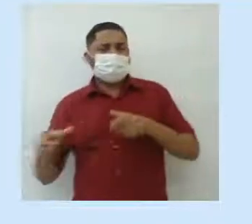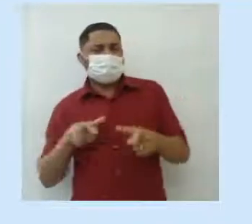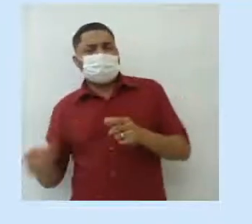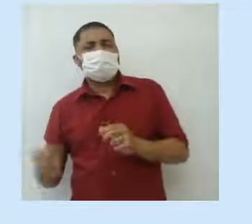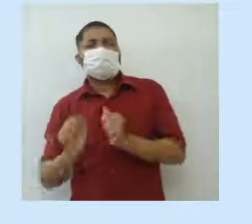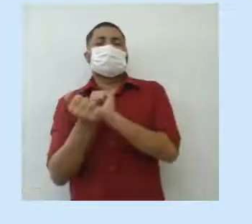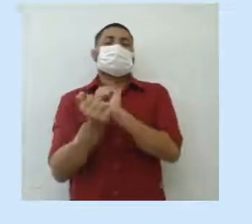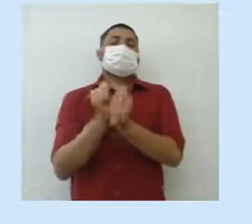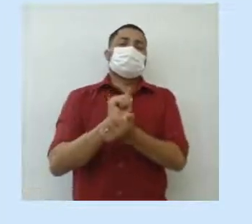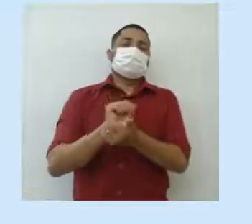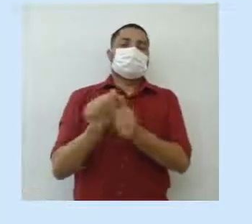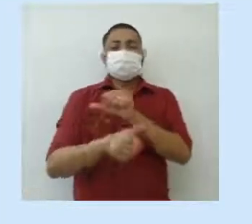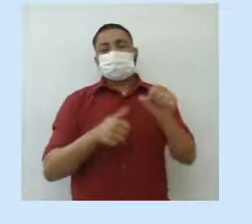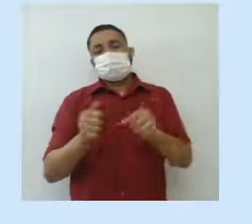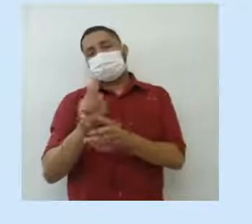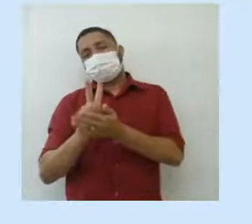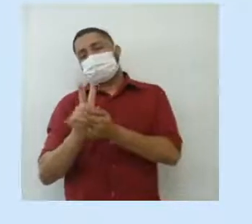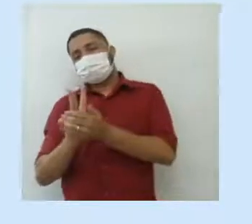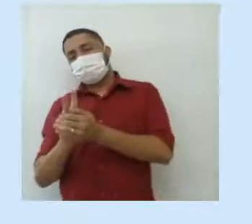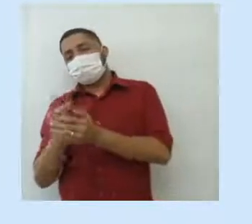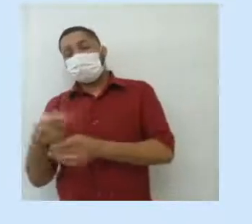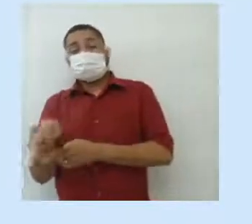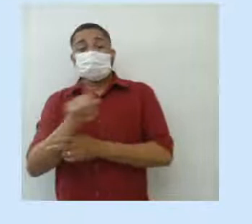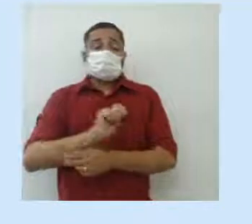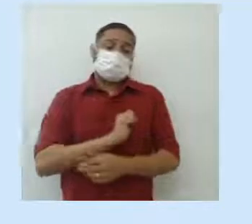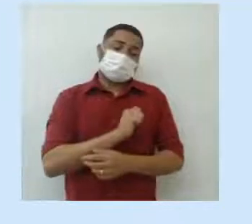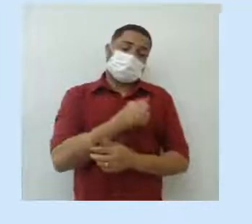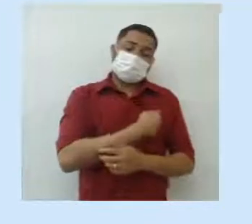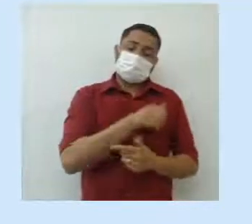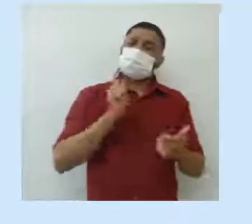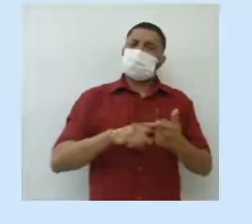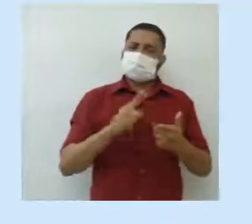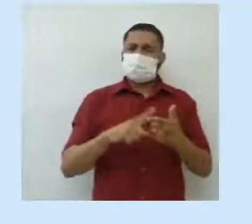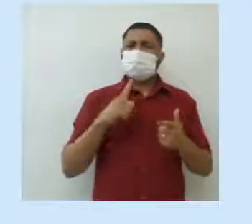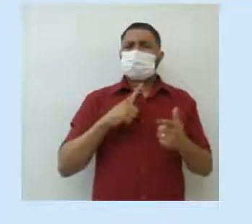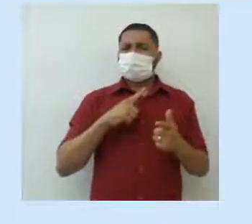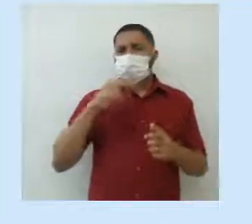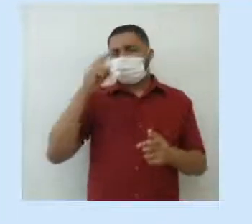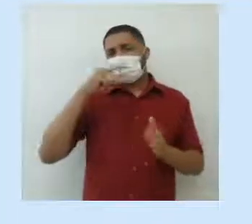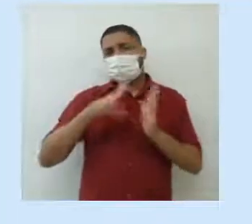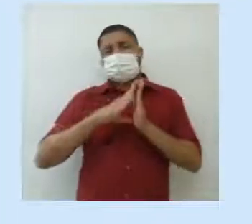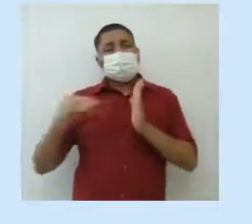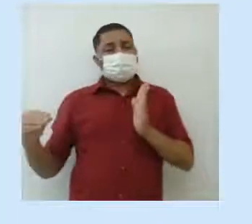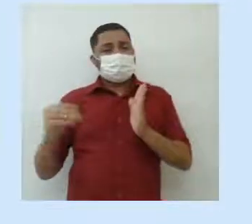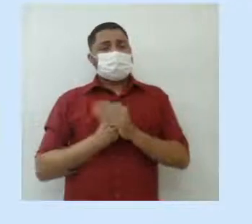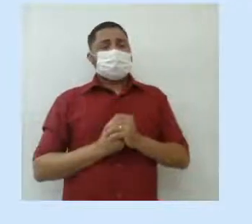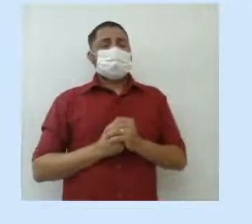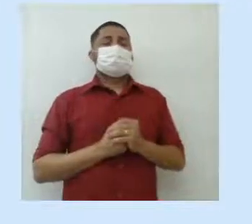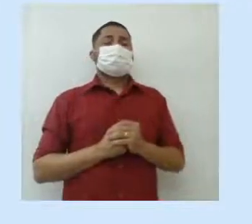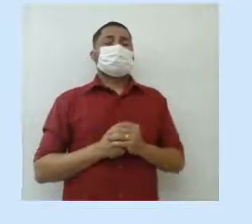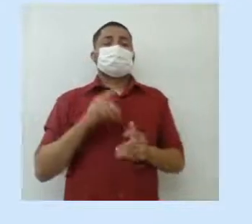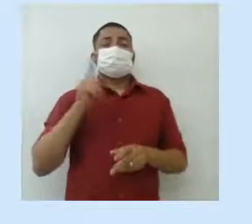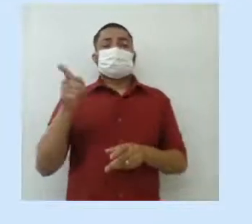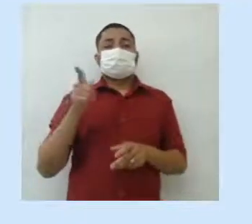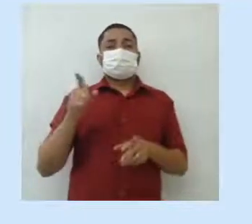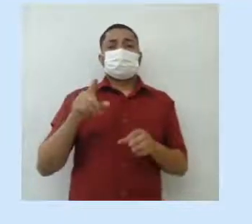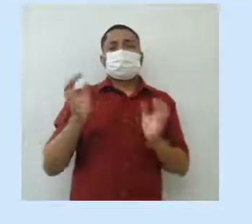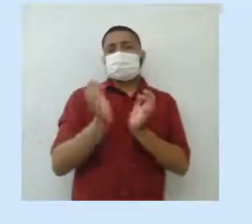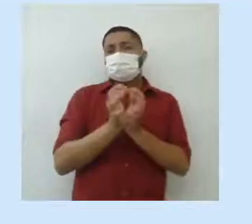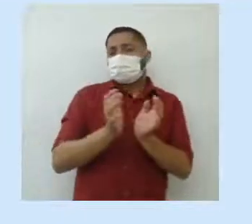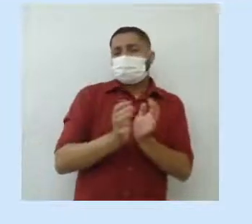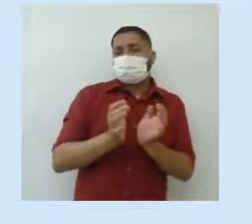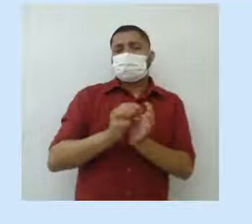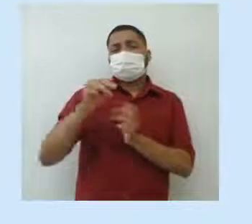os nativos. Do outro lado, Espanha também tinha esse mesmo modelo nas civilizações simplesmente maias, incas